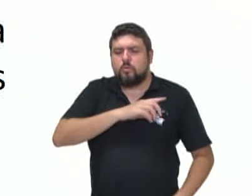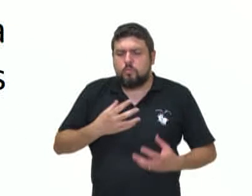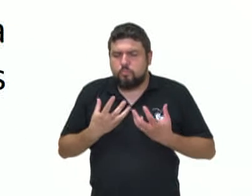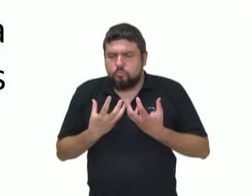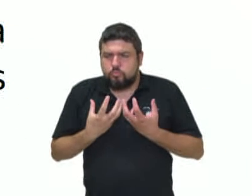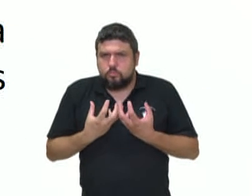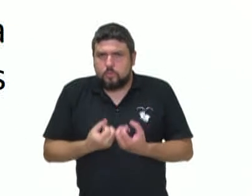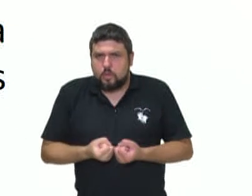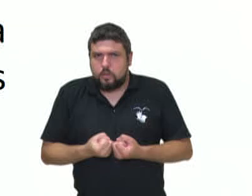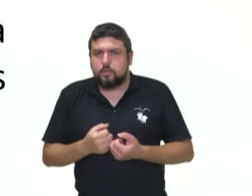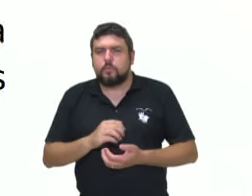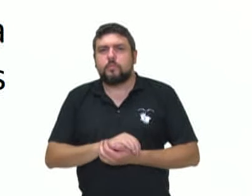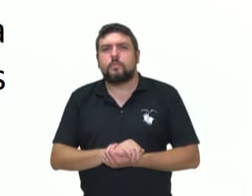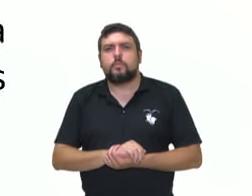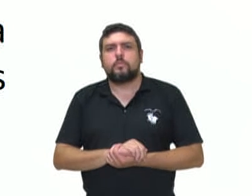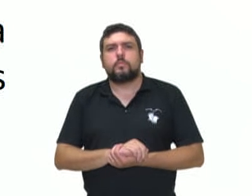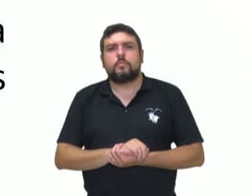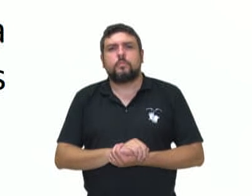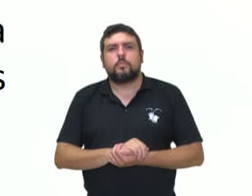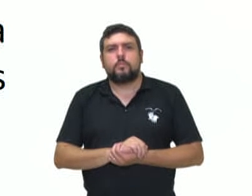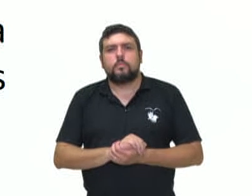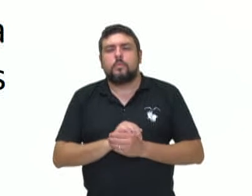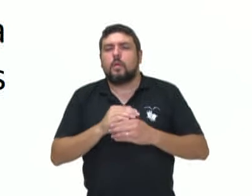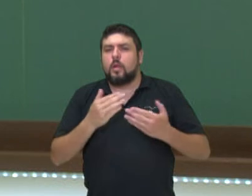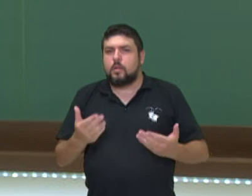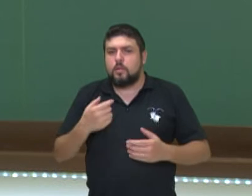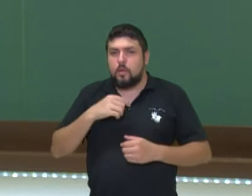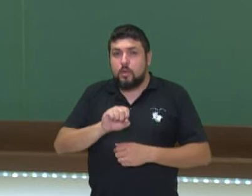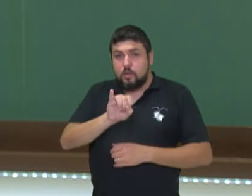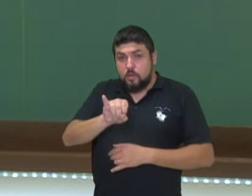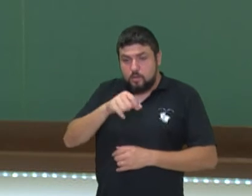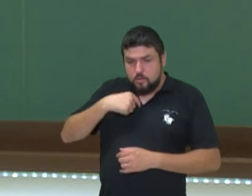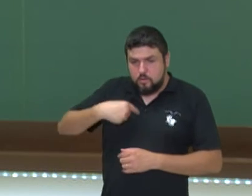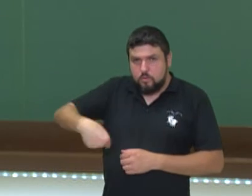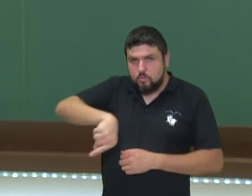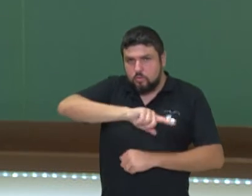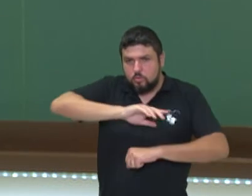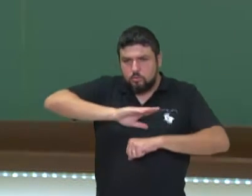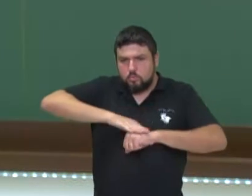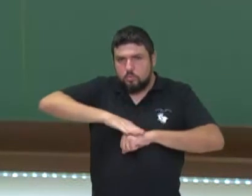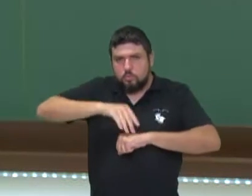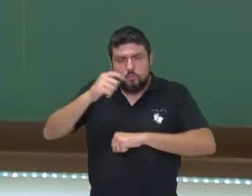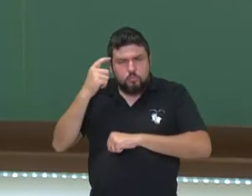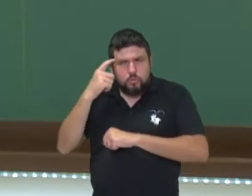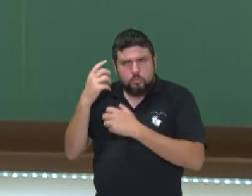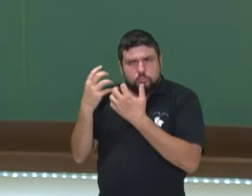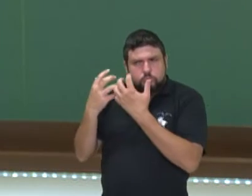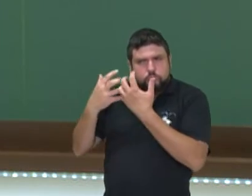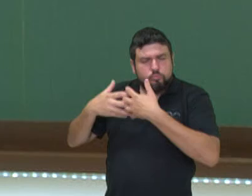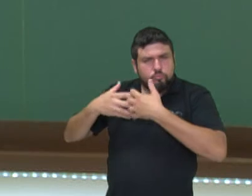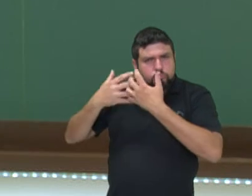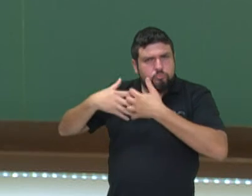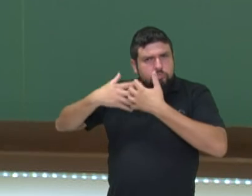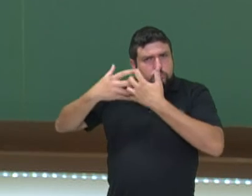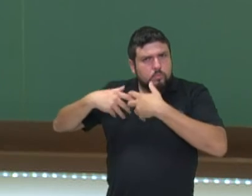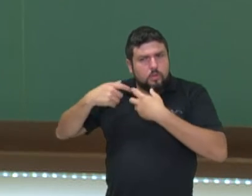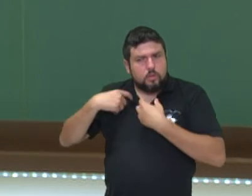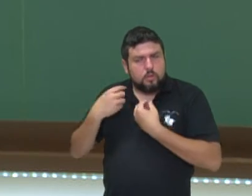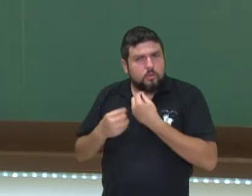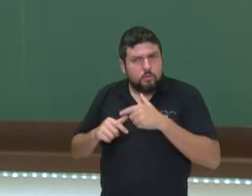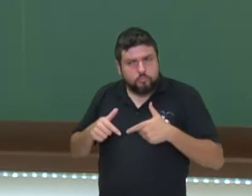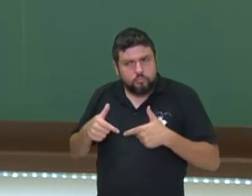os seres racionais. Se temos a capacidade de agir por razão, de pensar nas nossas